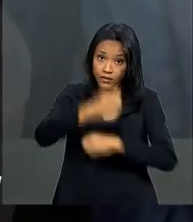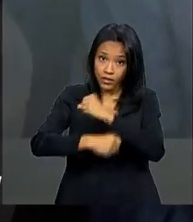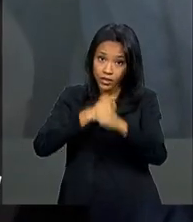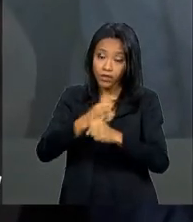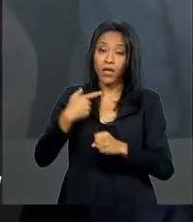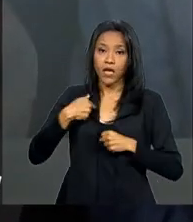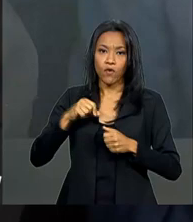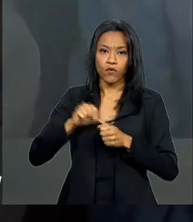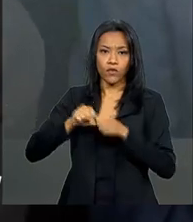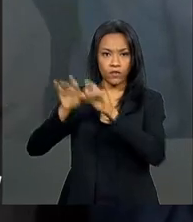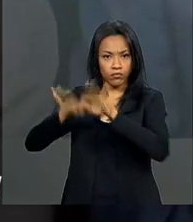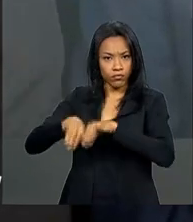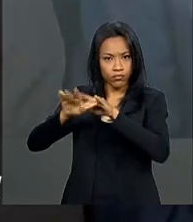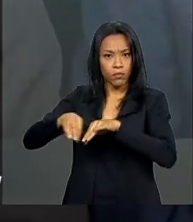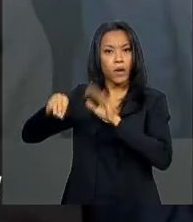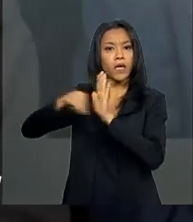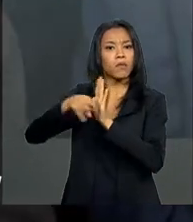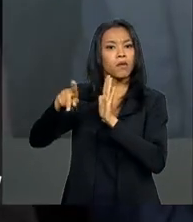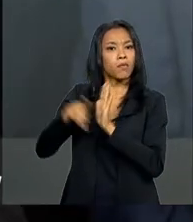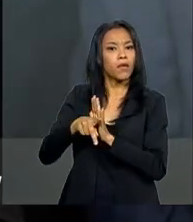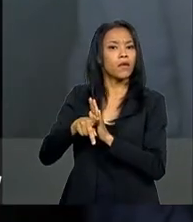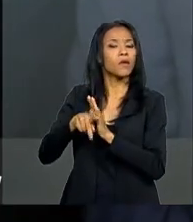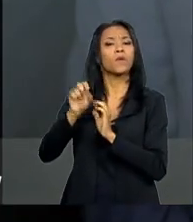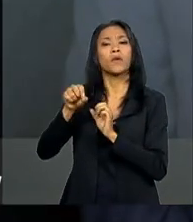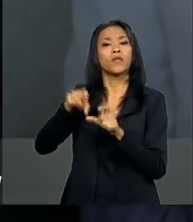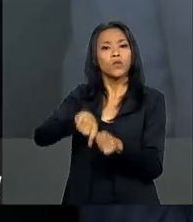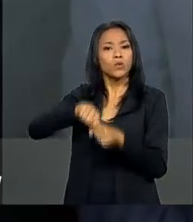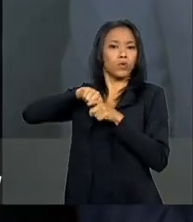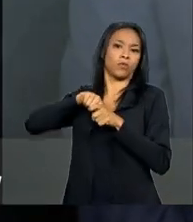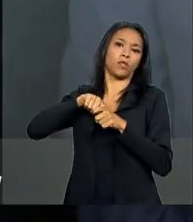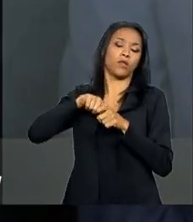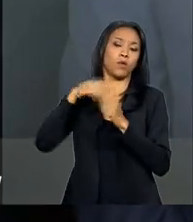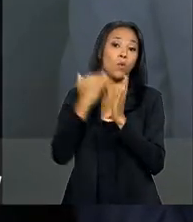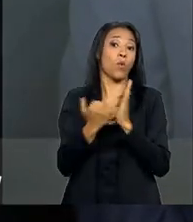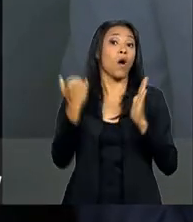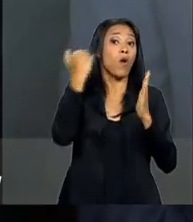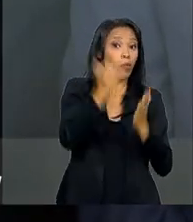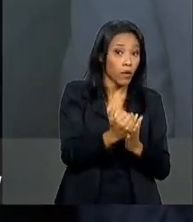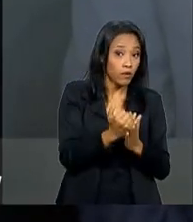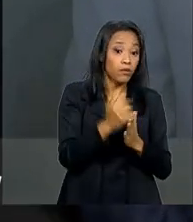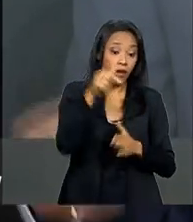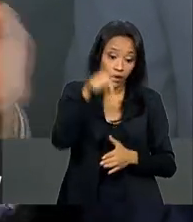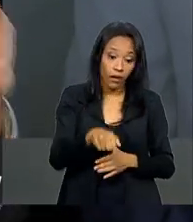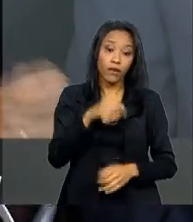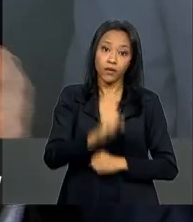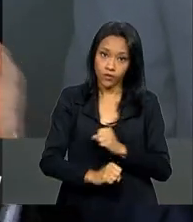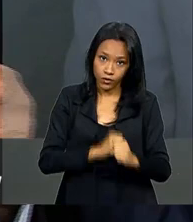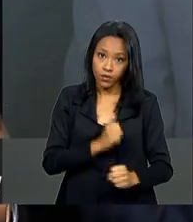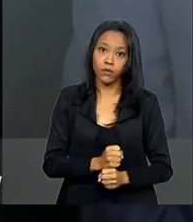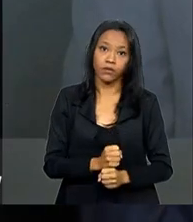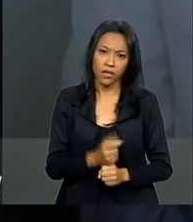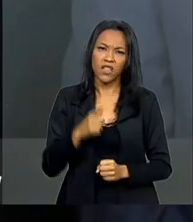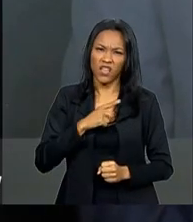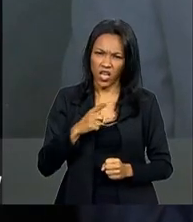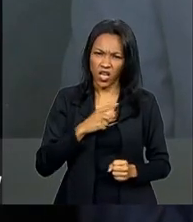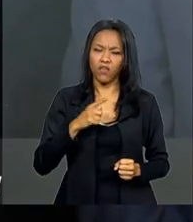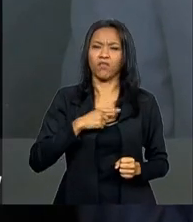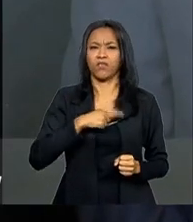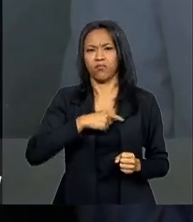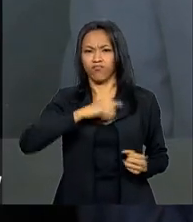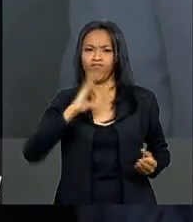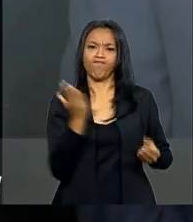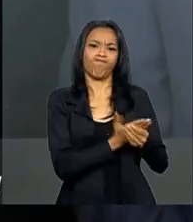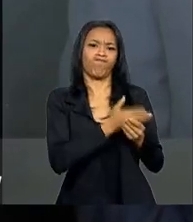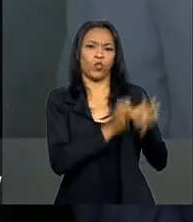uma medida provisória suspendendo os aumentos que seriam dados neste ano. Houve medida judicial, não